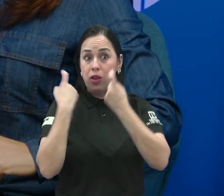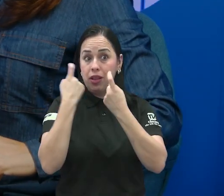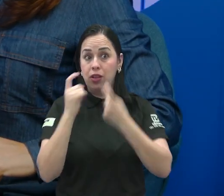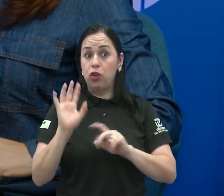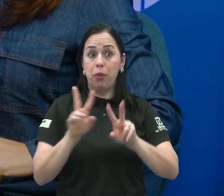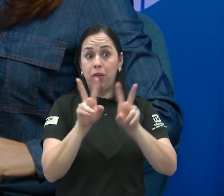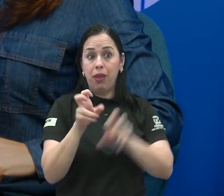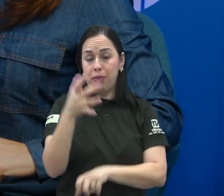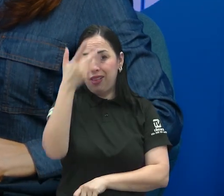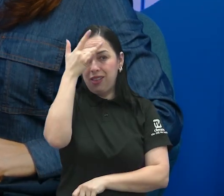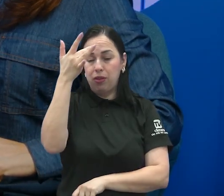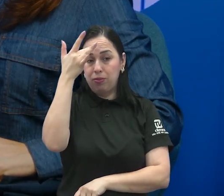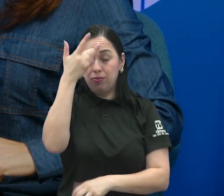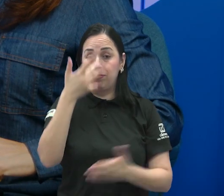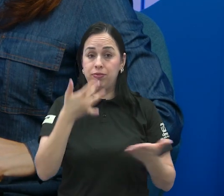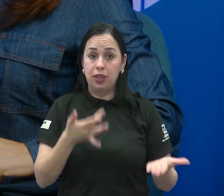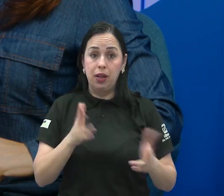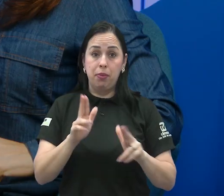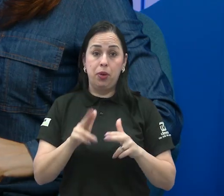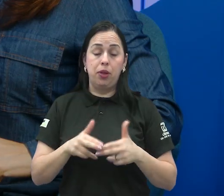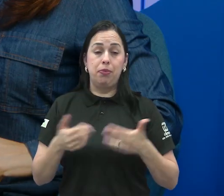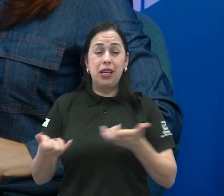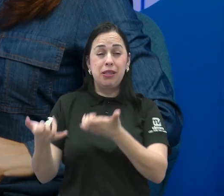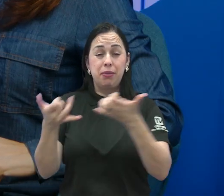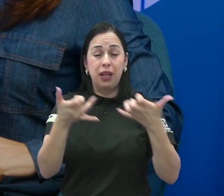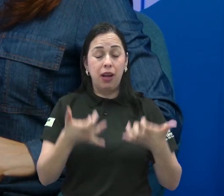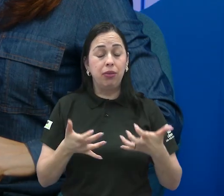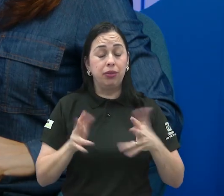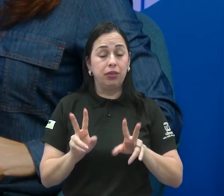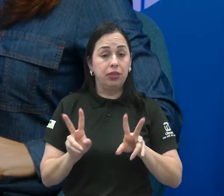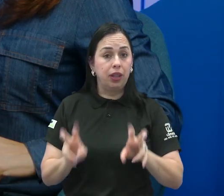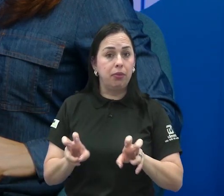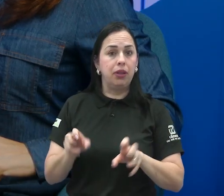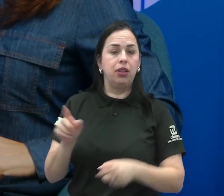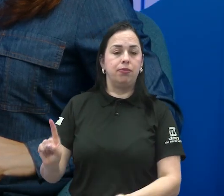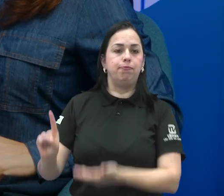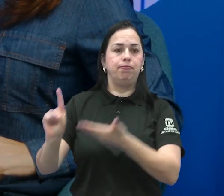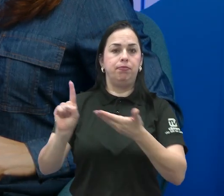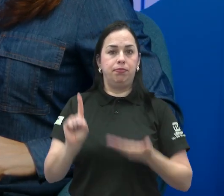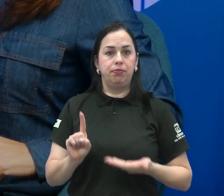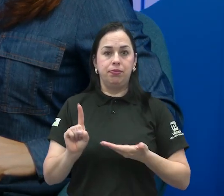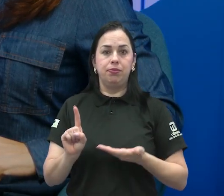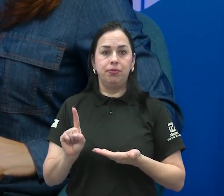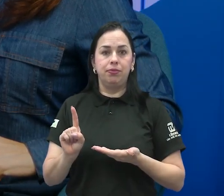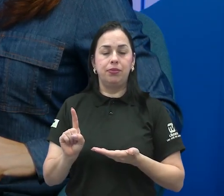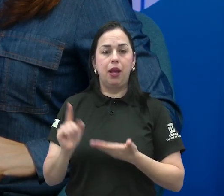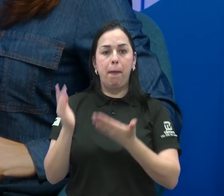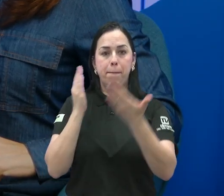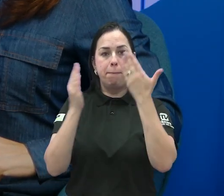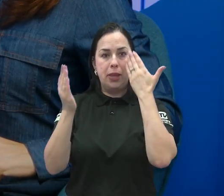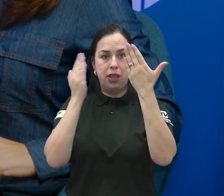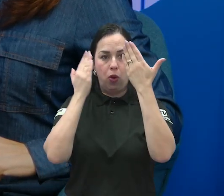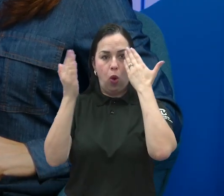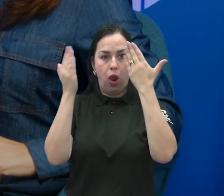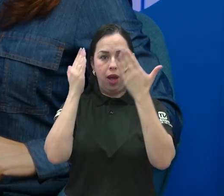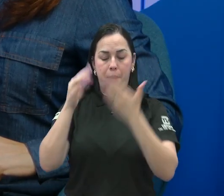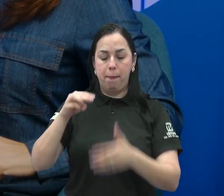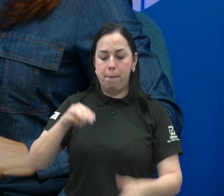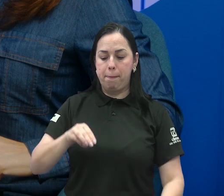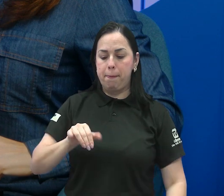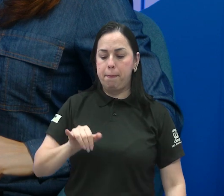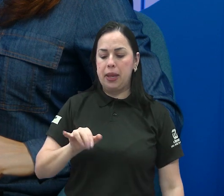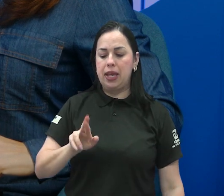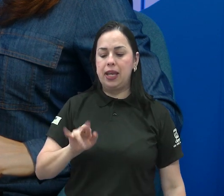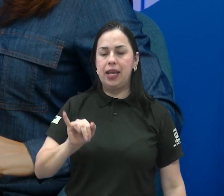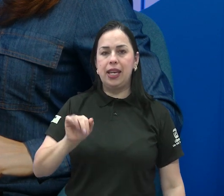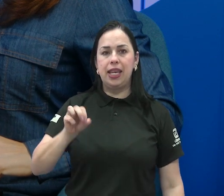a saúde mental dos professores. E para falar sobre este assunto, nós recebemos aqui no estúdio a psicóloga